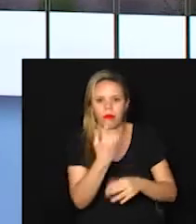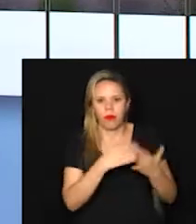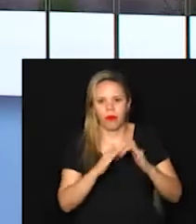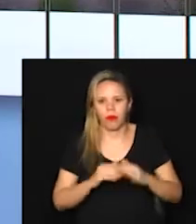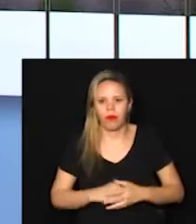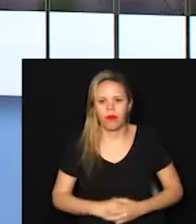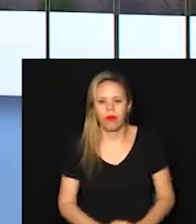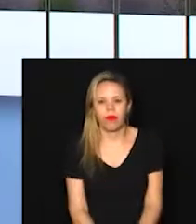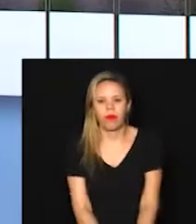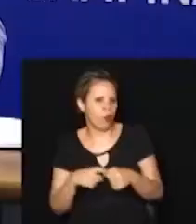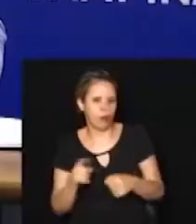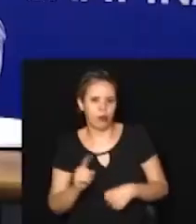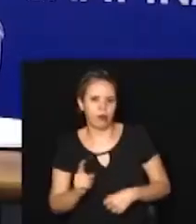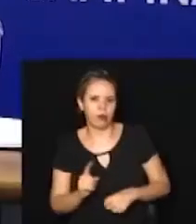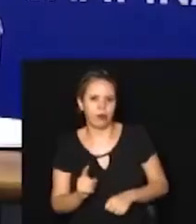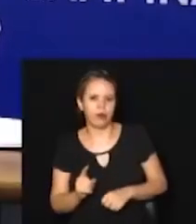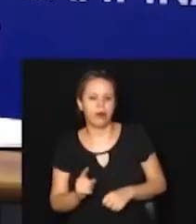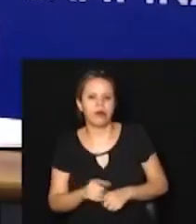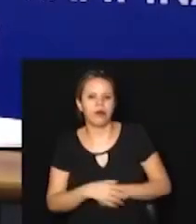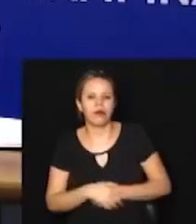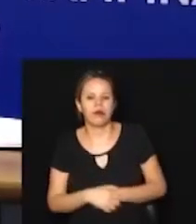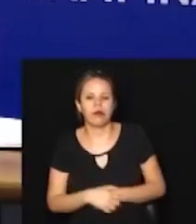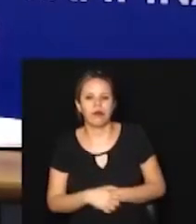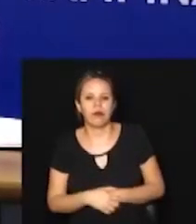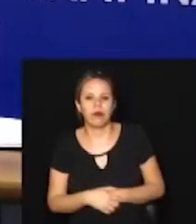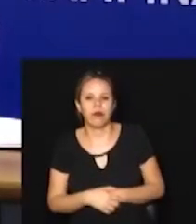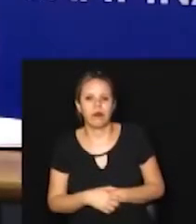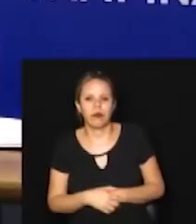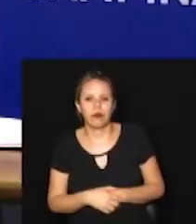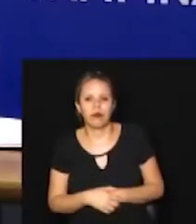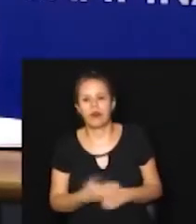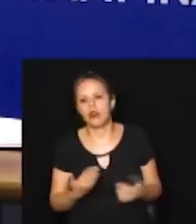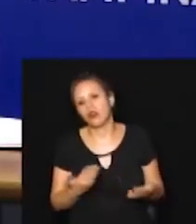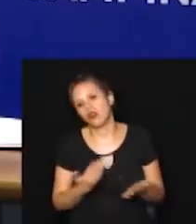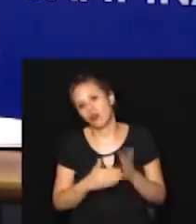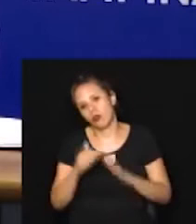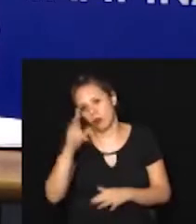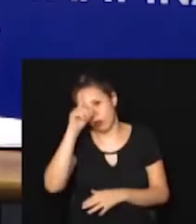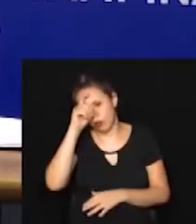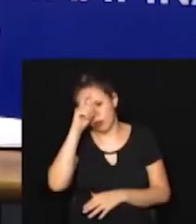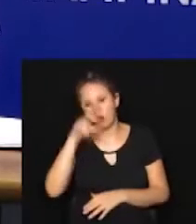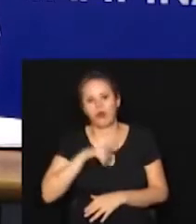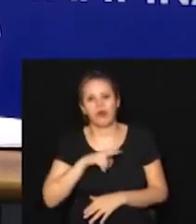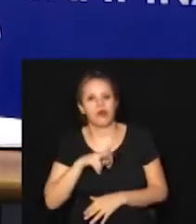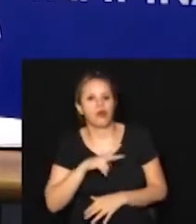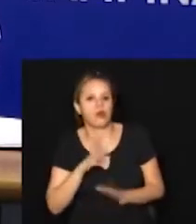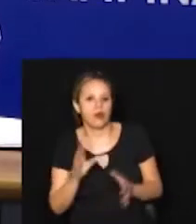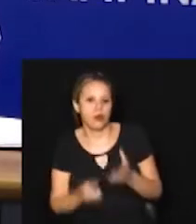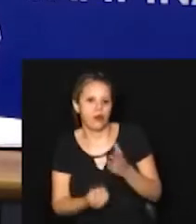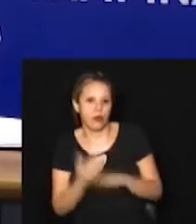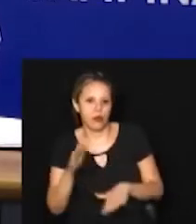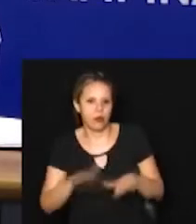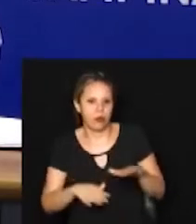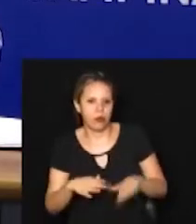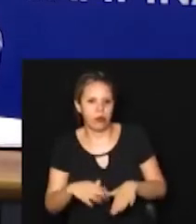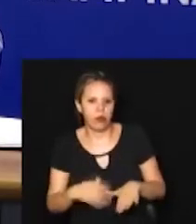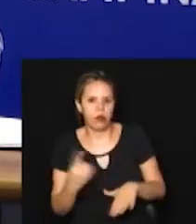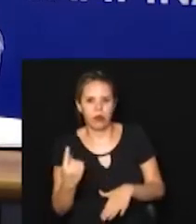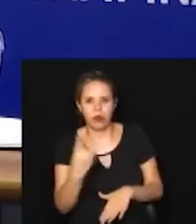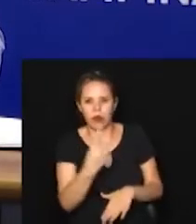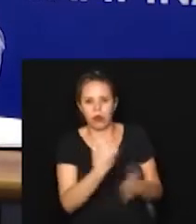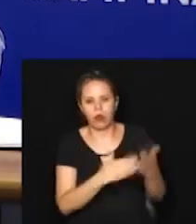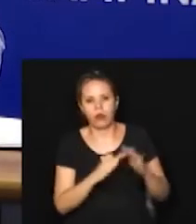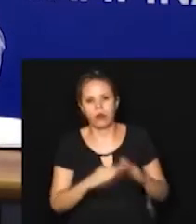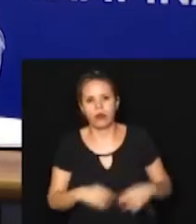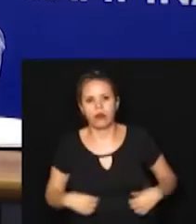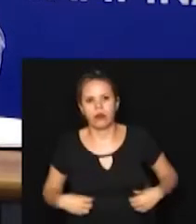escola. No caso da rede particular, vai ficar facultativo para cada